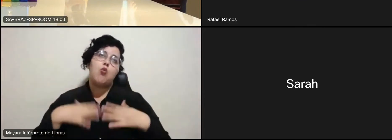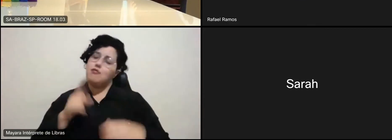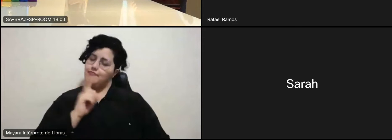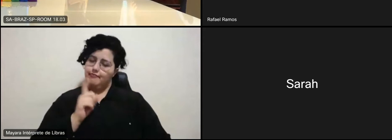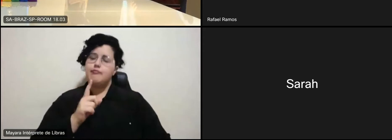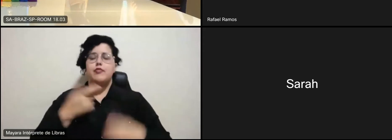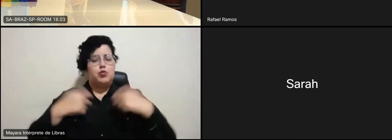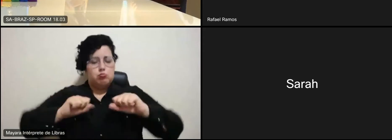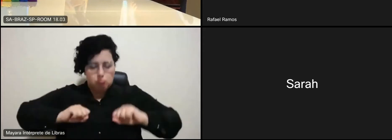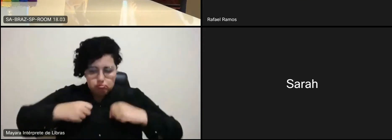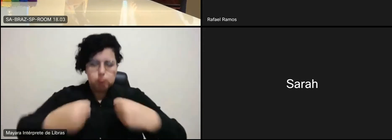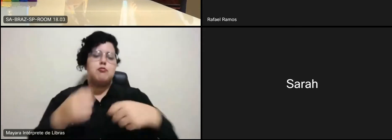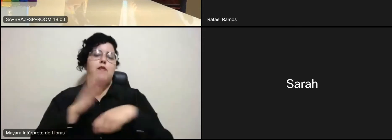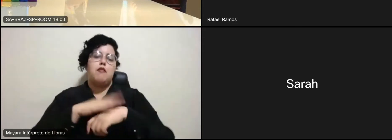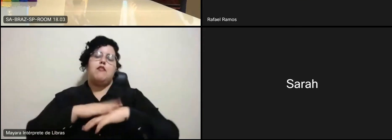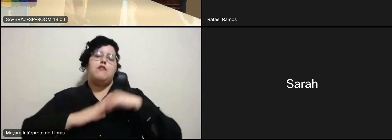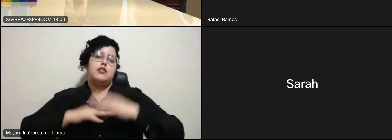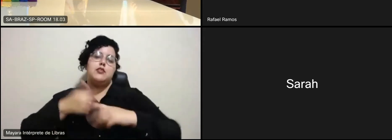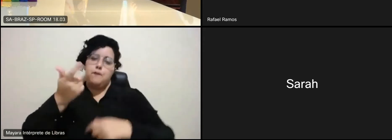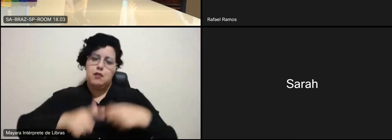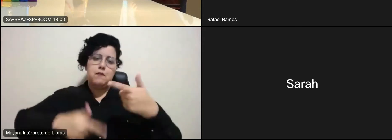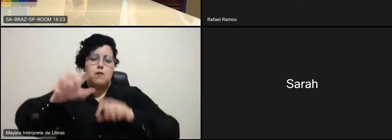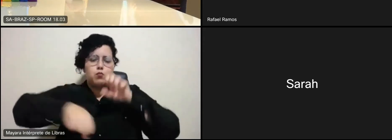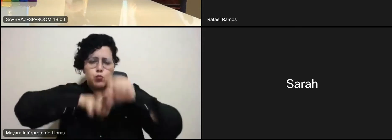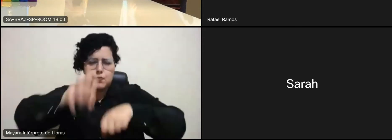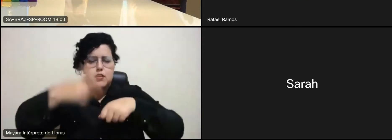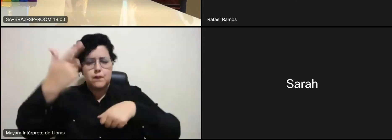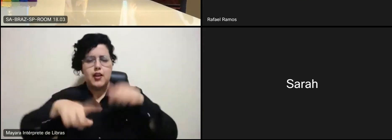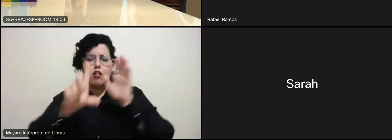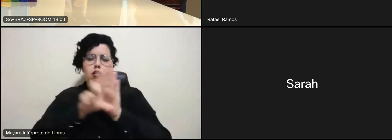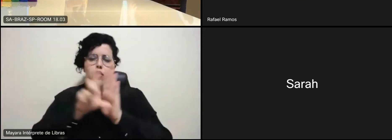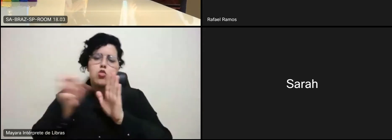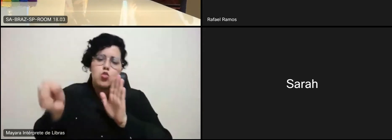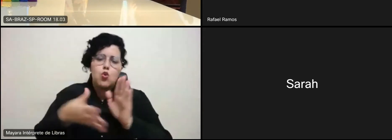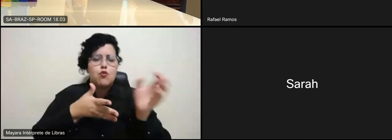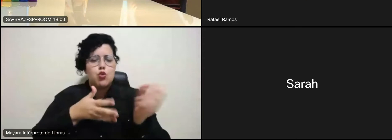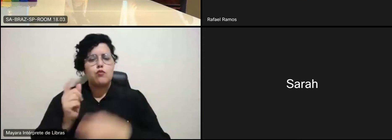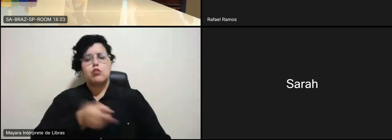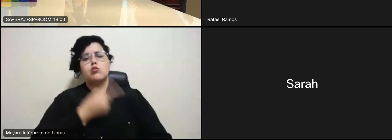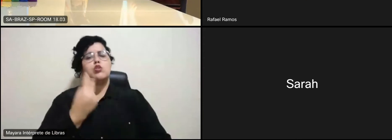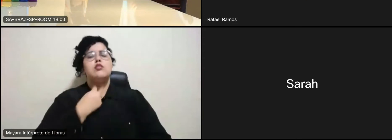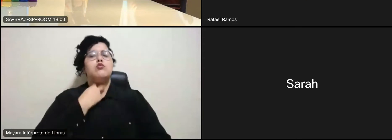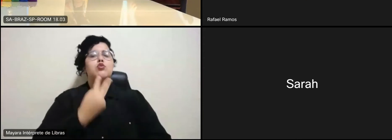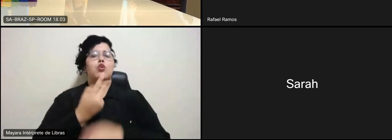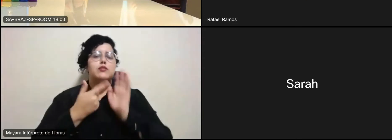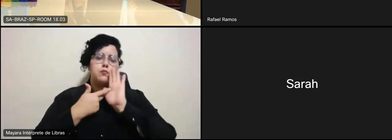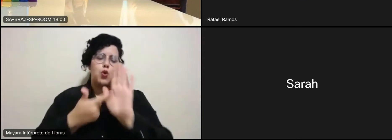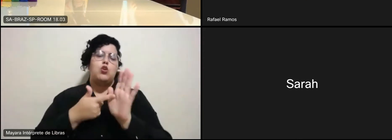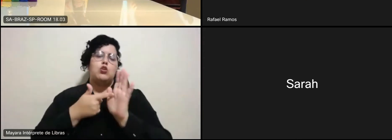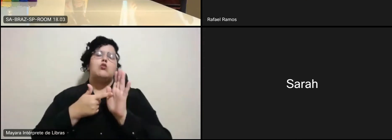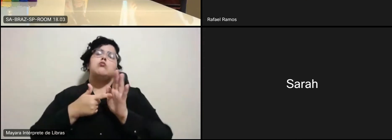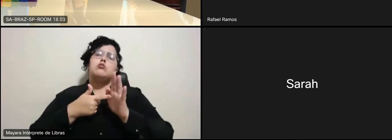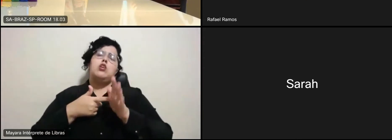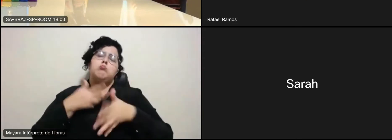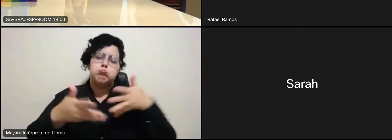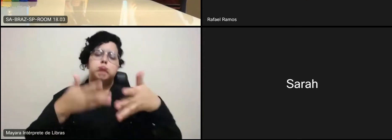muito para conquistar ainda. A gente cada vez mais estamos tendo mais voz para falar, para dialogar, né? Então